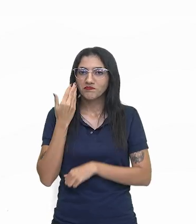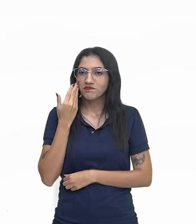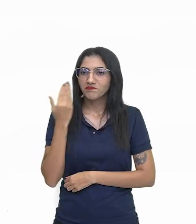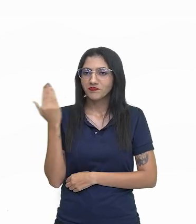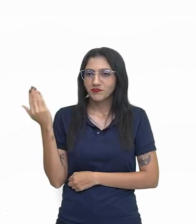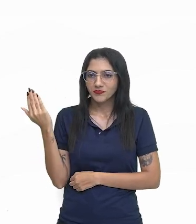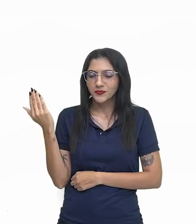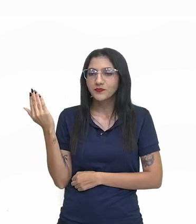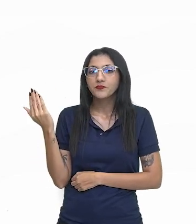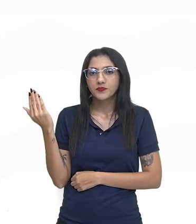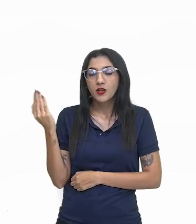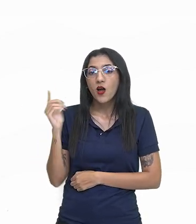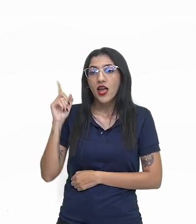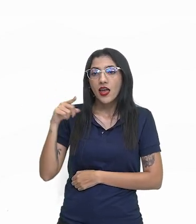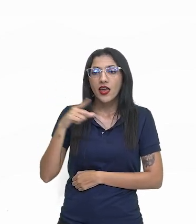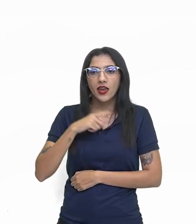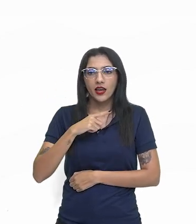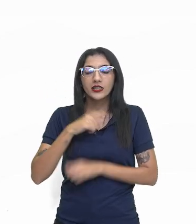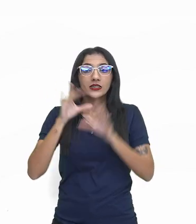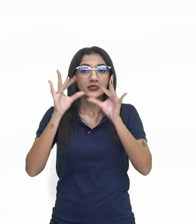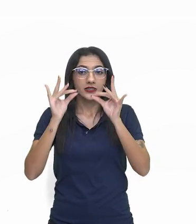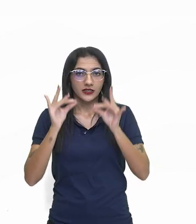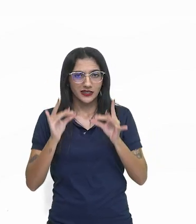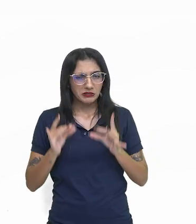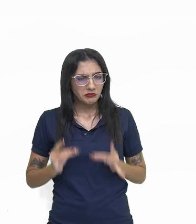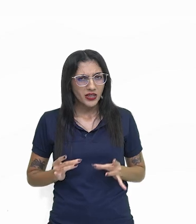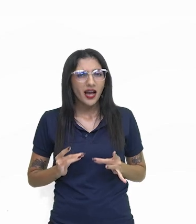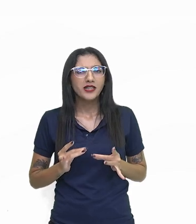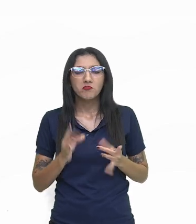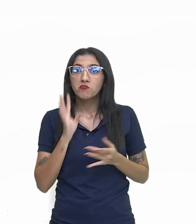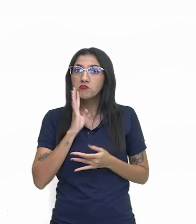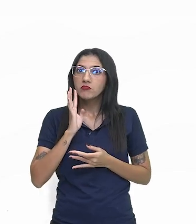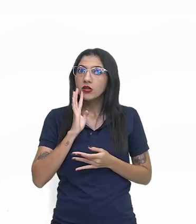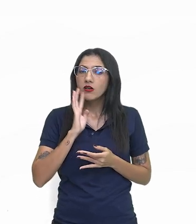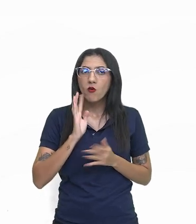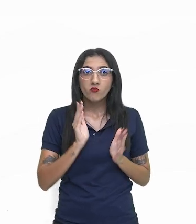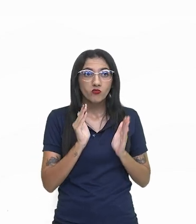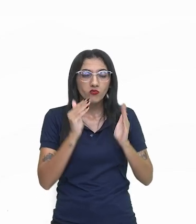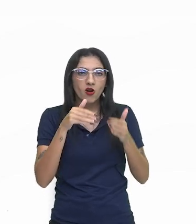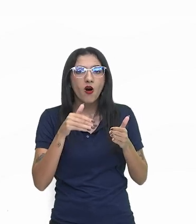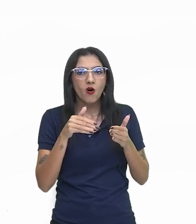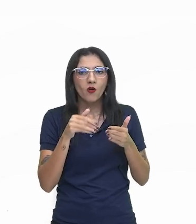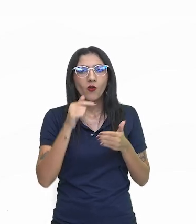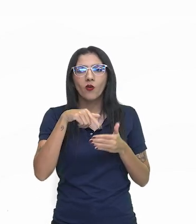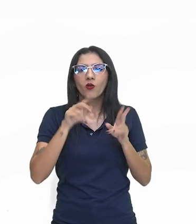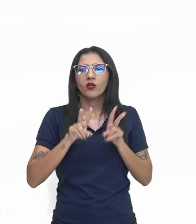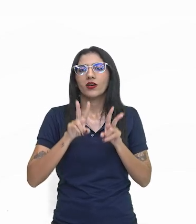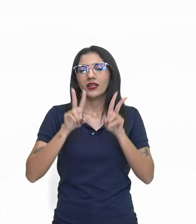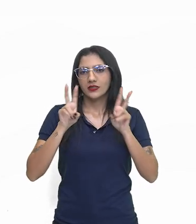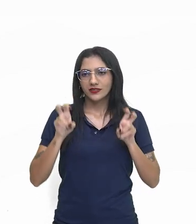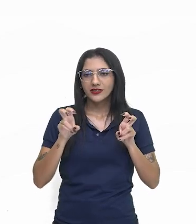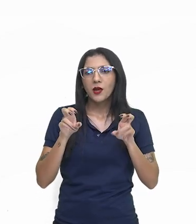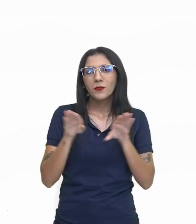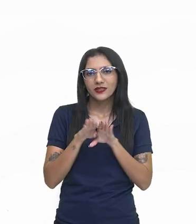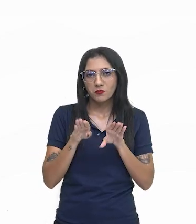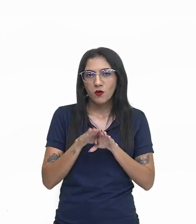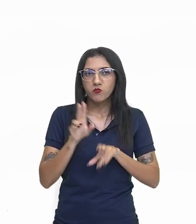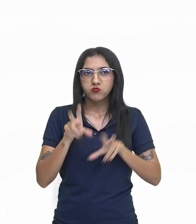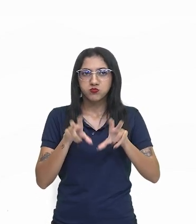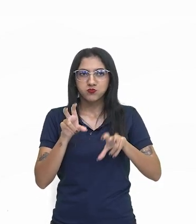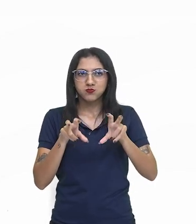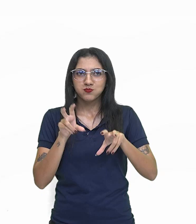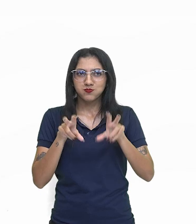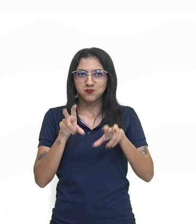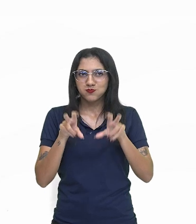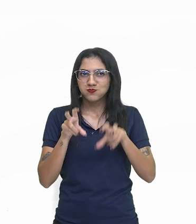Nerdologia, onde eles fizeram também um vídeo muito dedicado e específico sobre a bunda, sobre